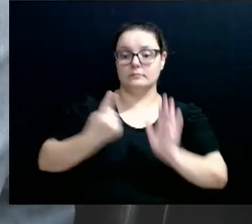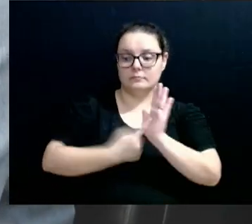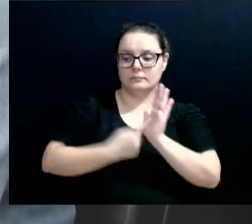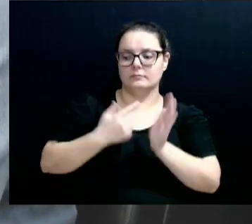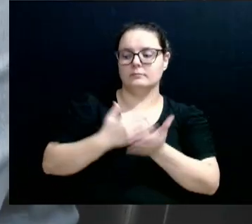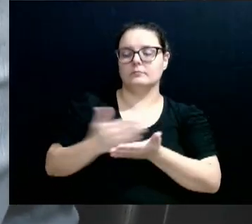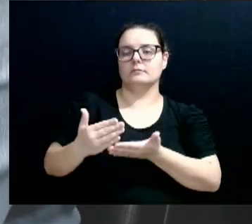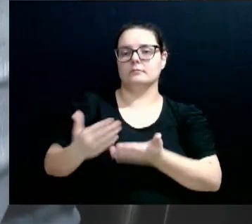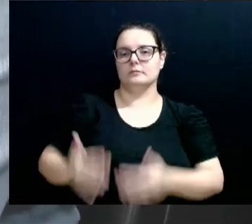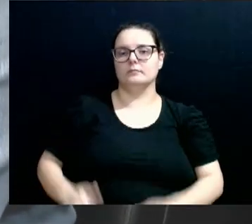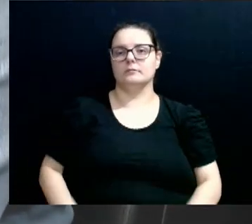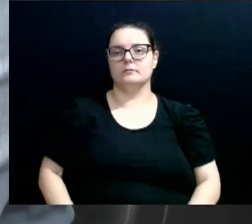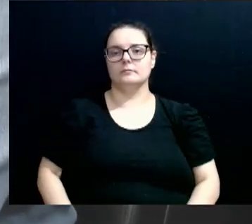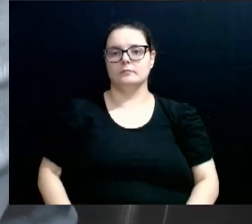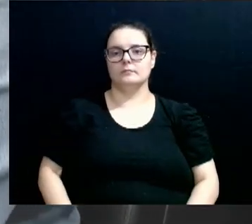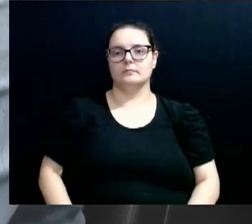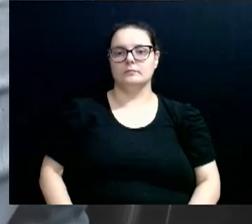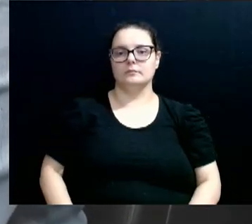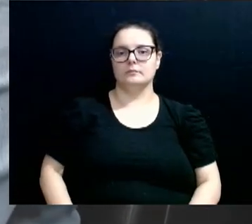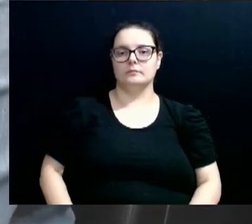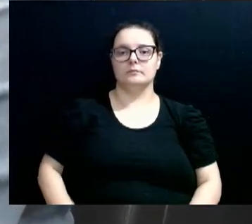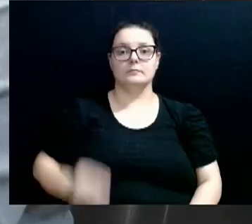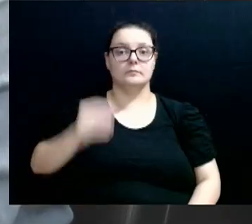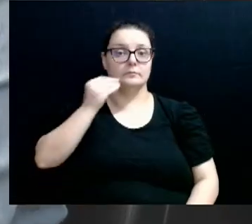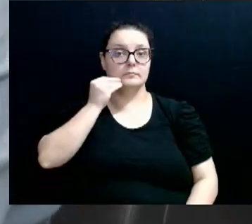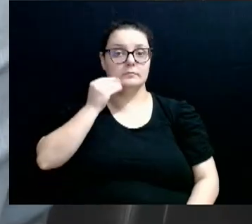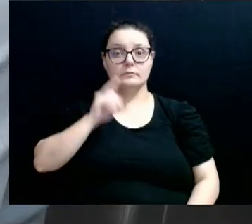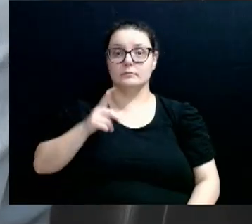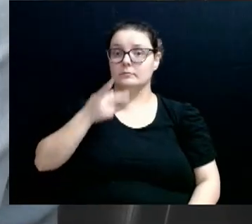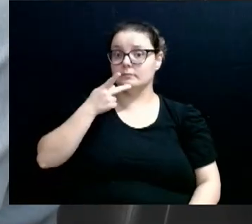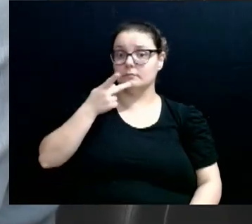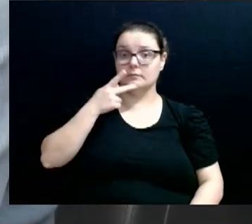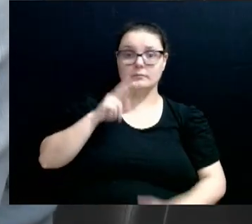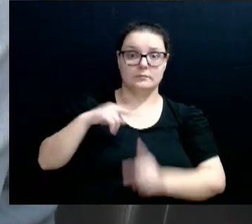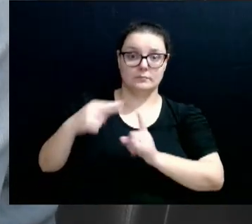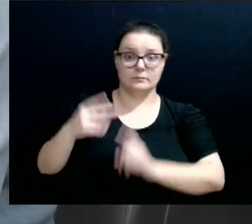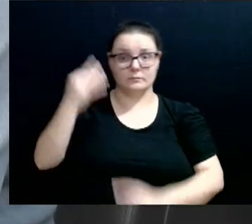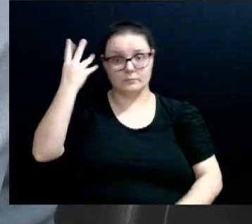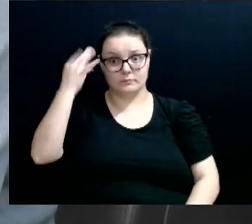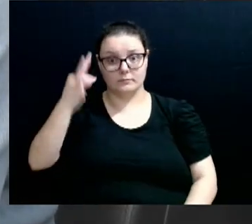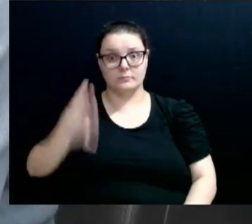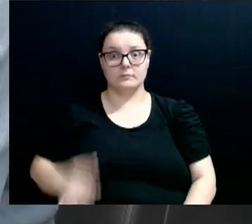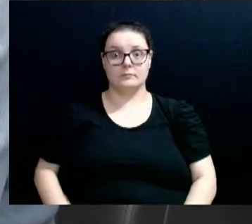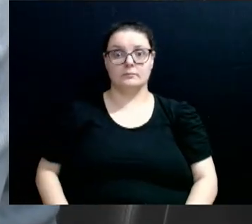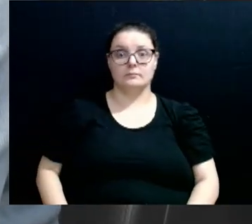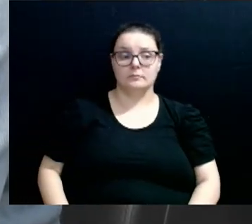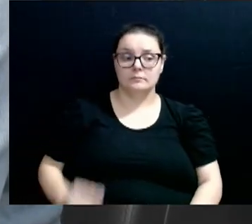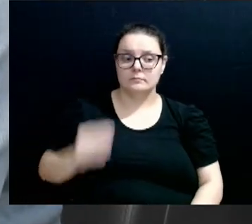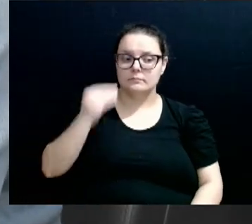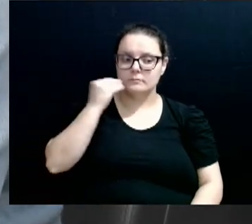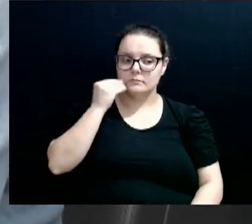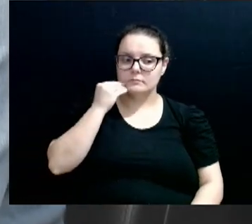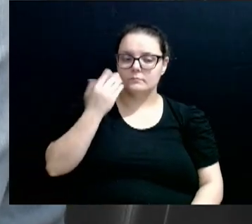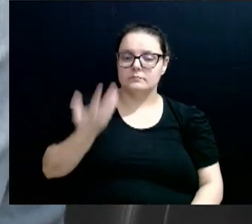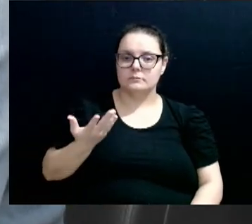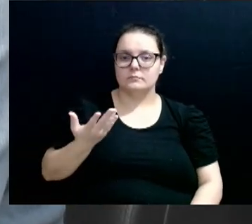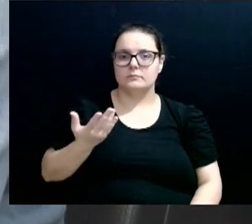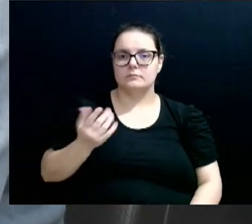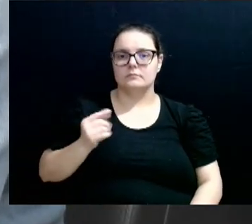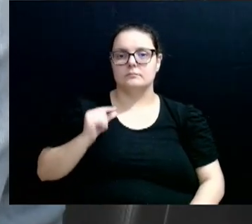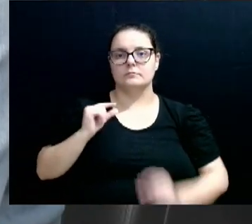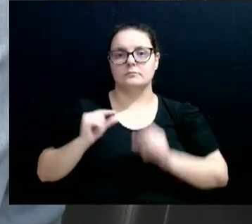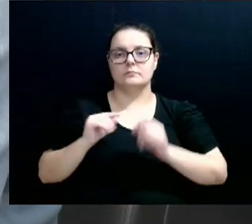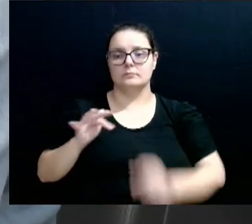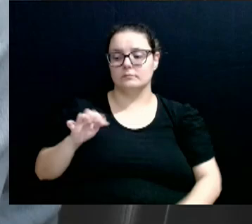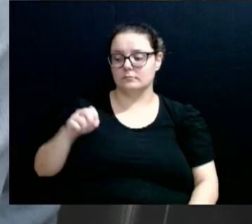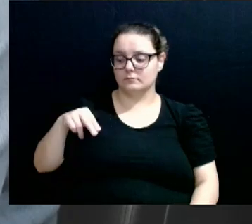eu tentava não falar só do ponto de vista teórico, mas tentar entender entender um pouco os fenômenos a partir de uma